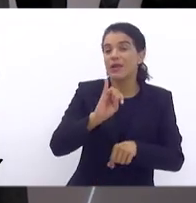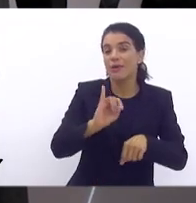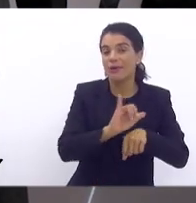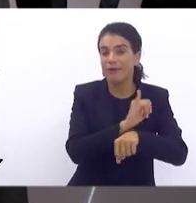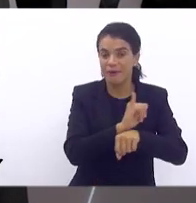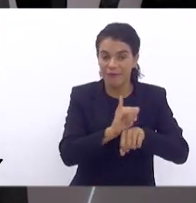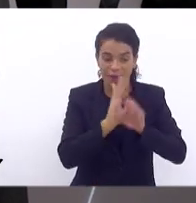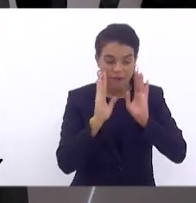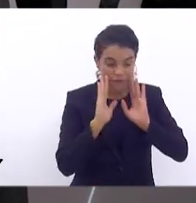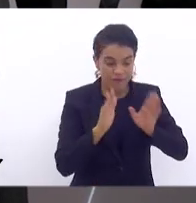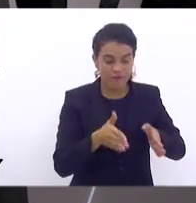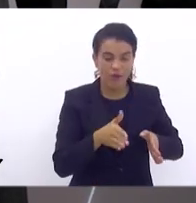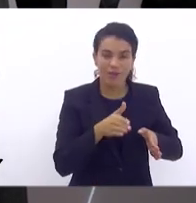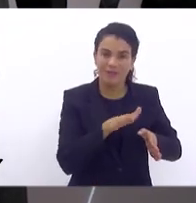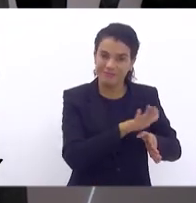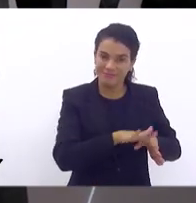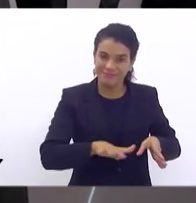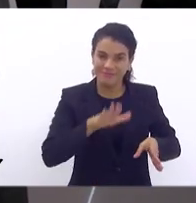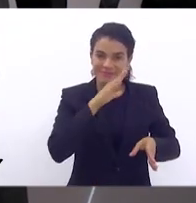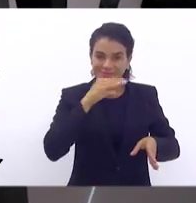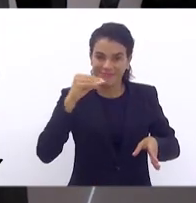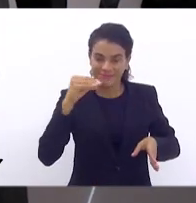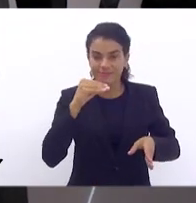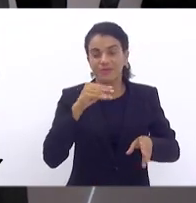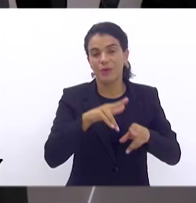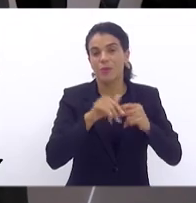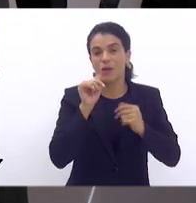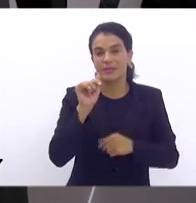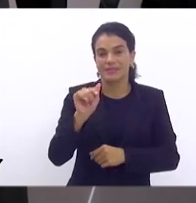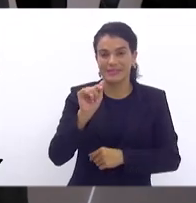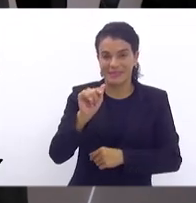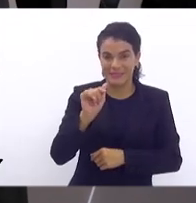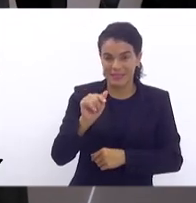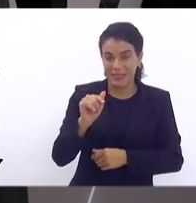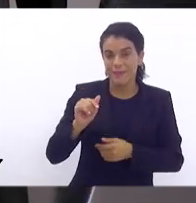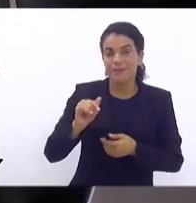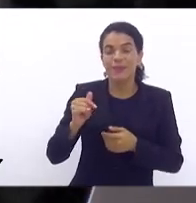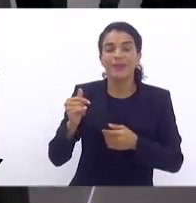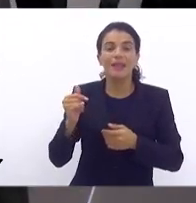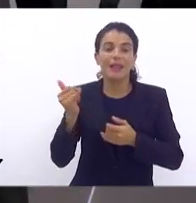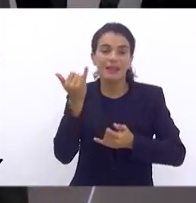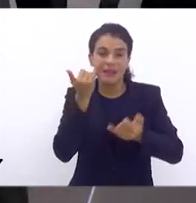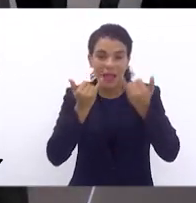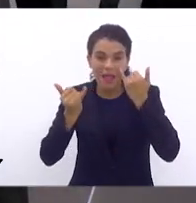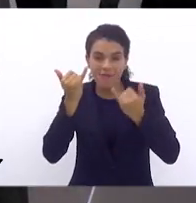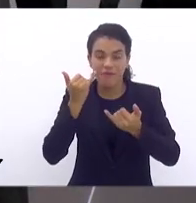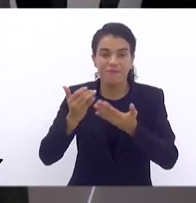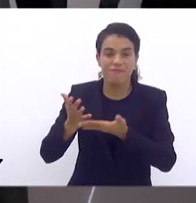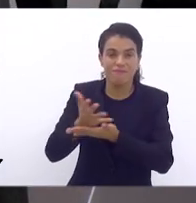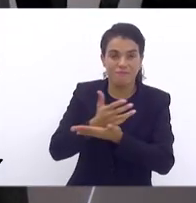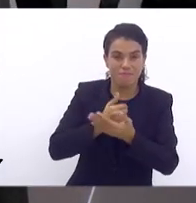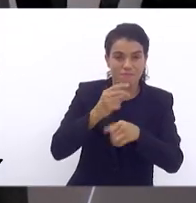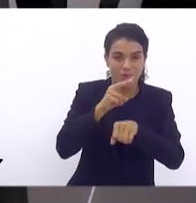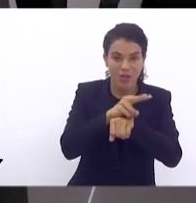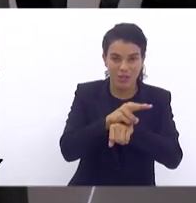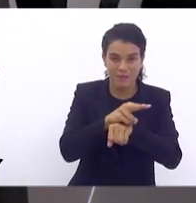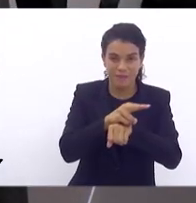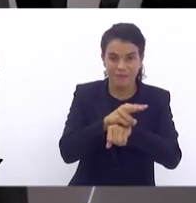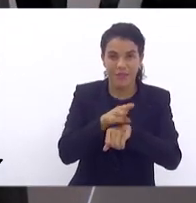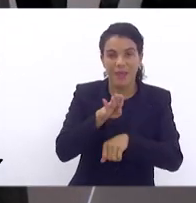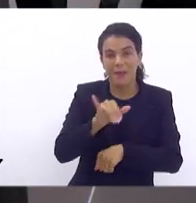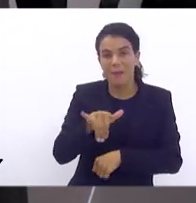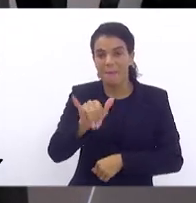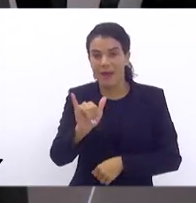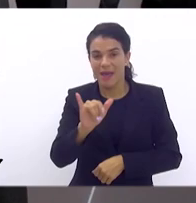direcionada a crianças e adolescentes exatamente por isso na proteção de dados a gente chama isso é priva-se by design